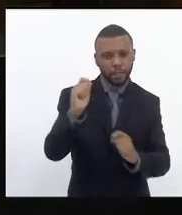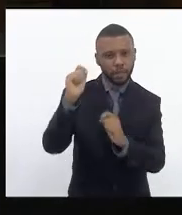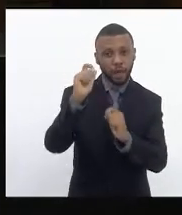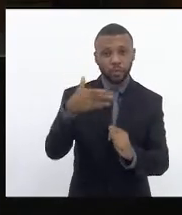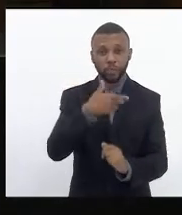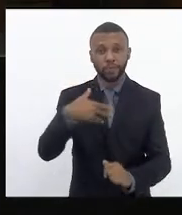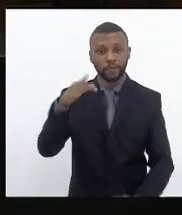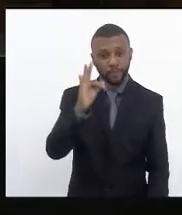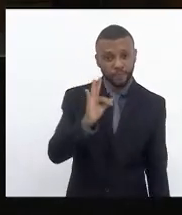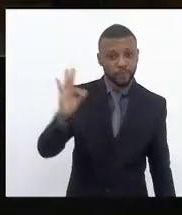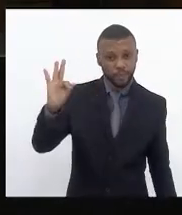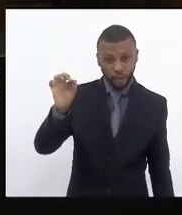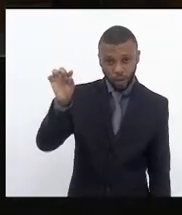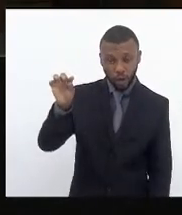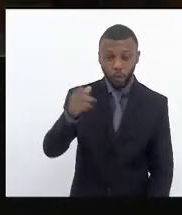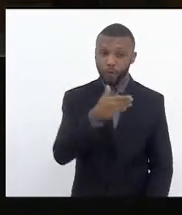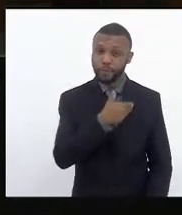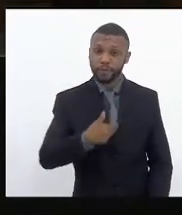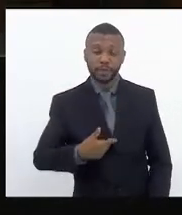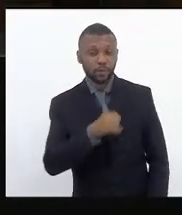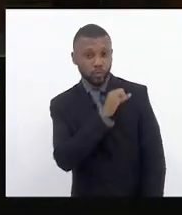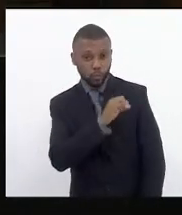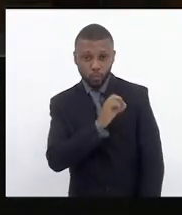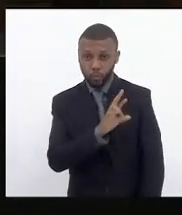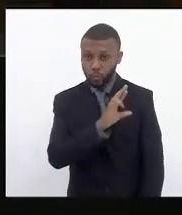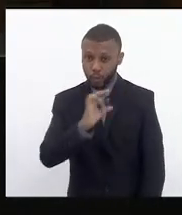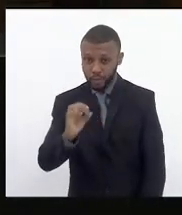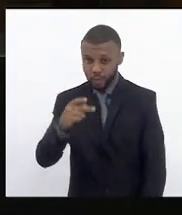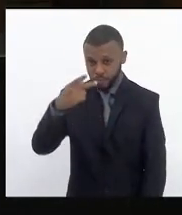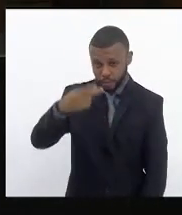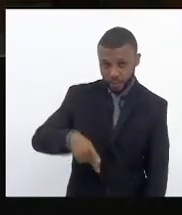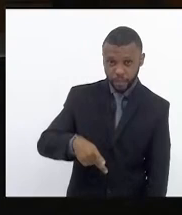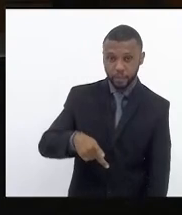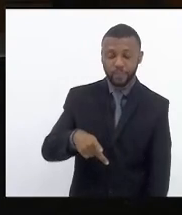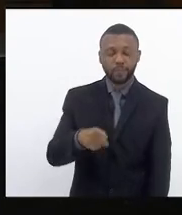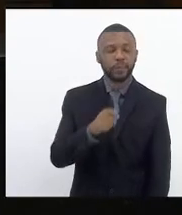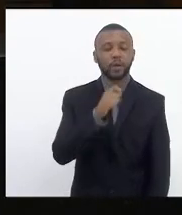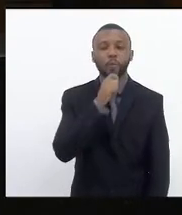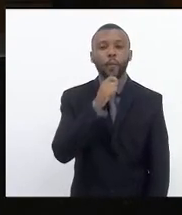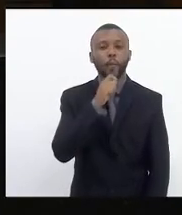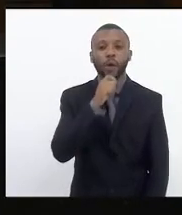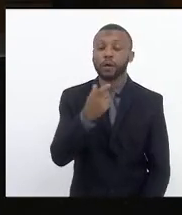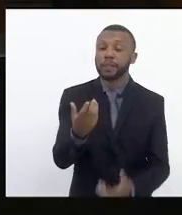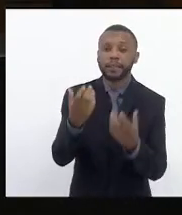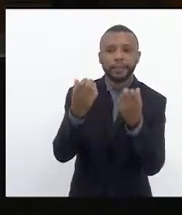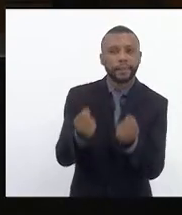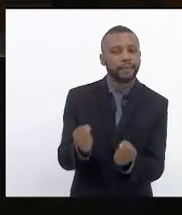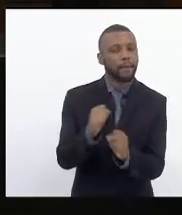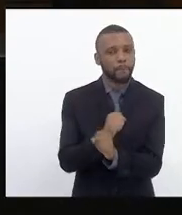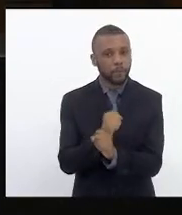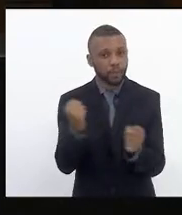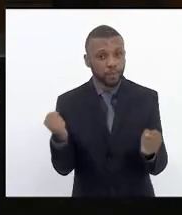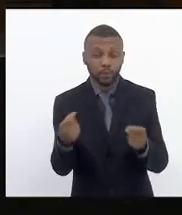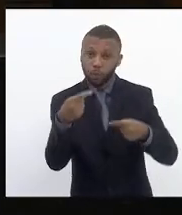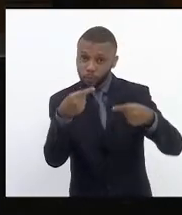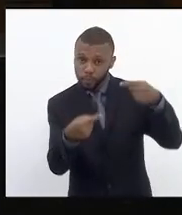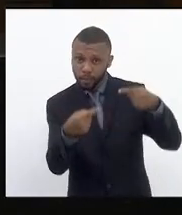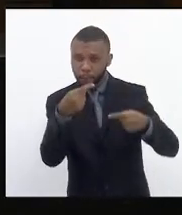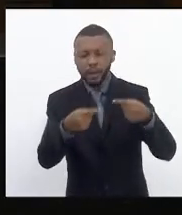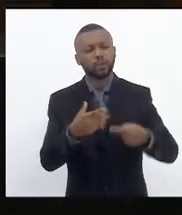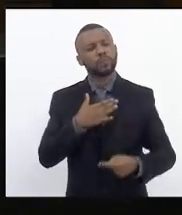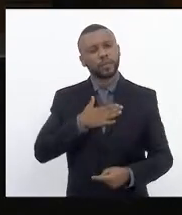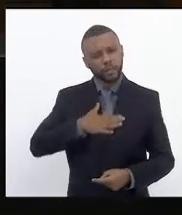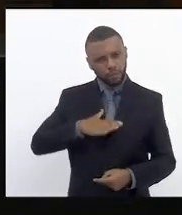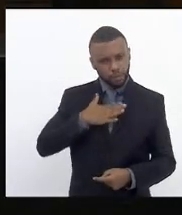federal eo Governo do Estado do nosso estado não deveria aceitar e aqui faz um debate com muita